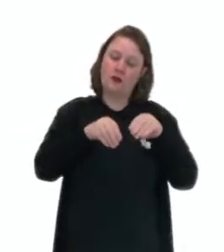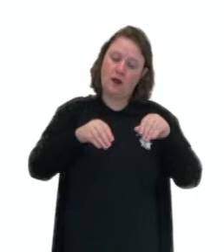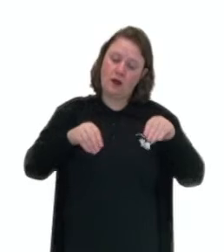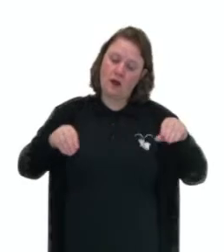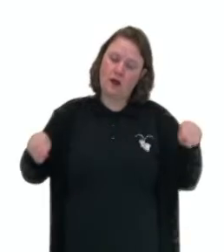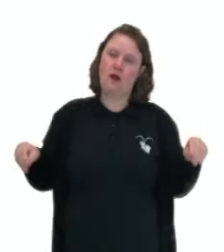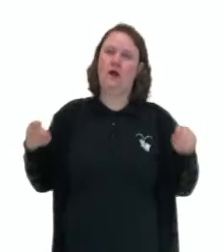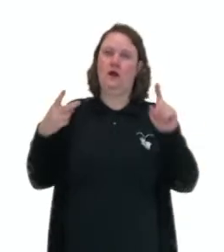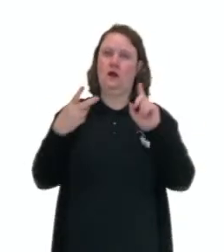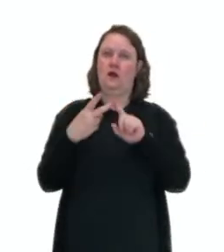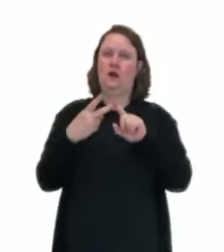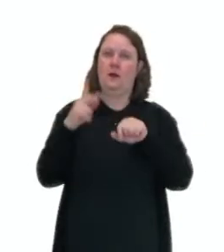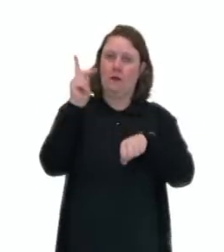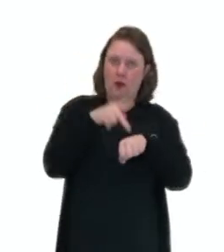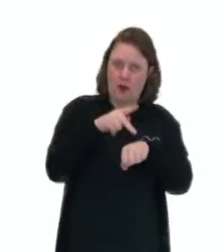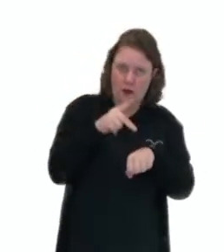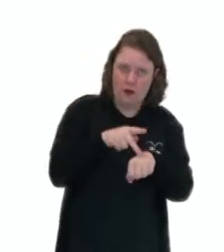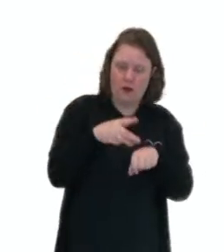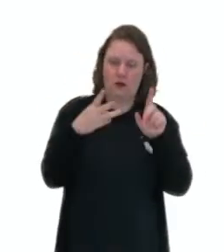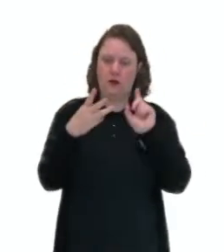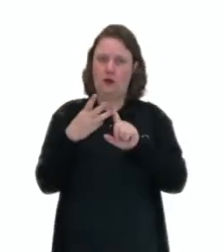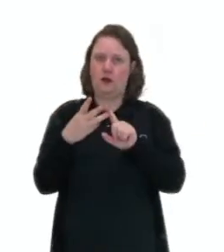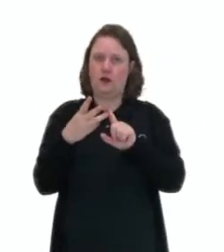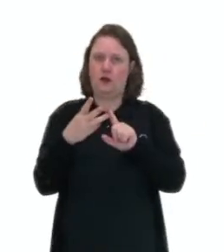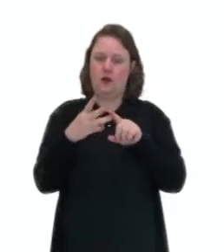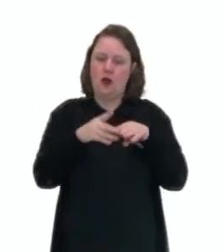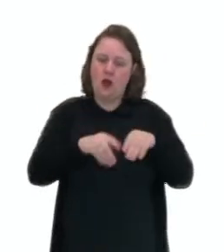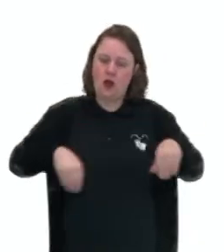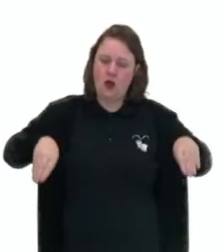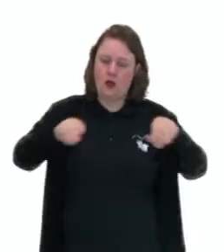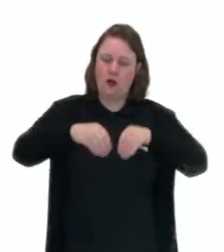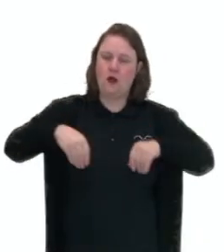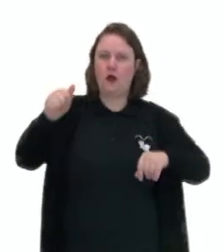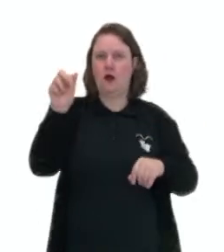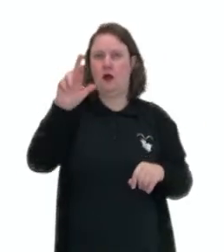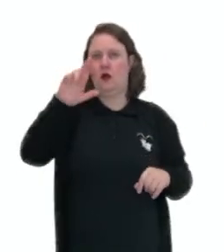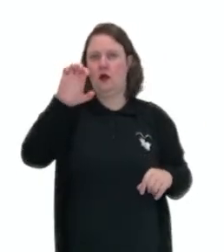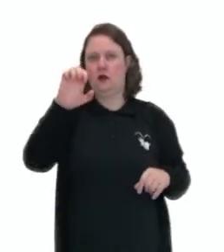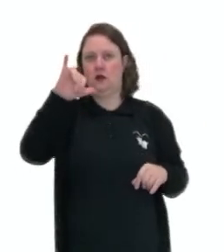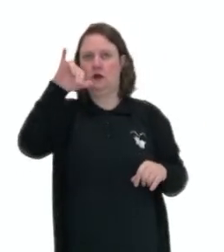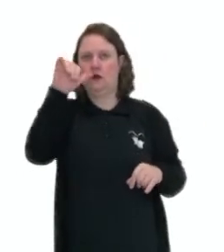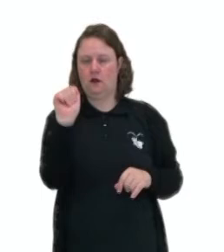de pedra e areia que adentra no mar com um comprimento de